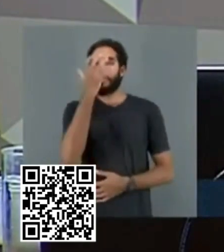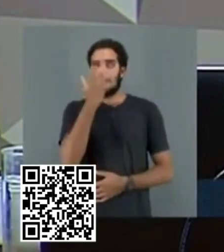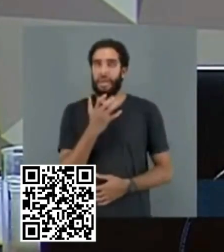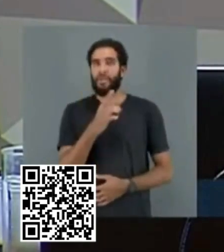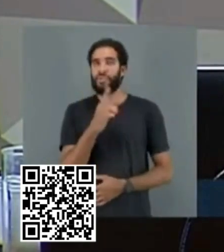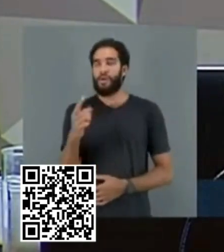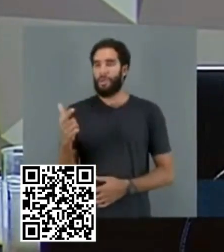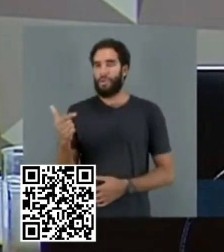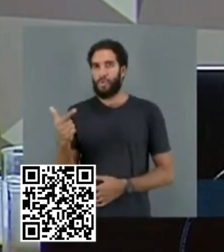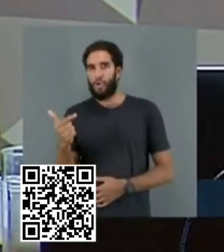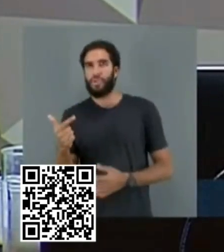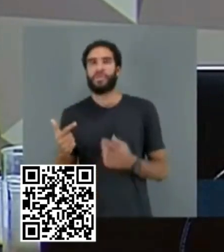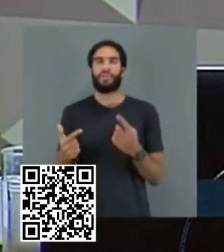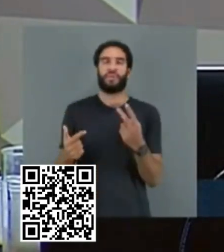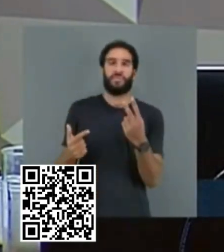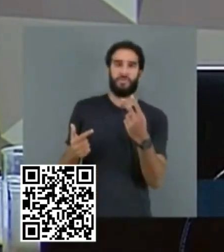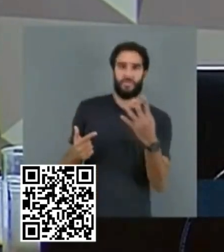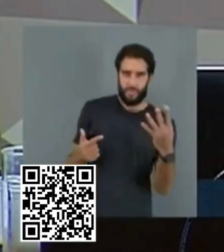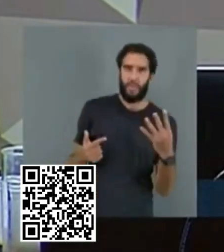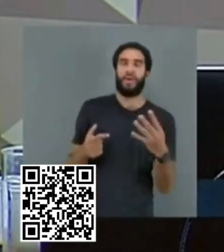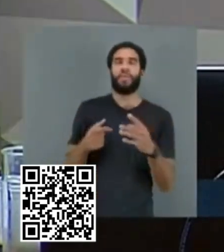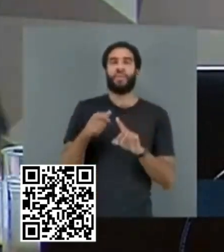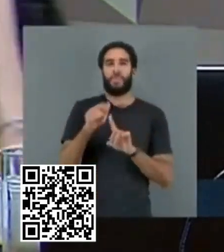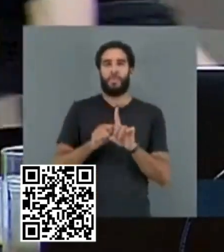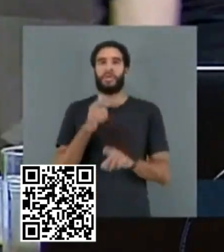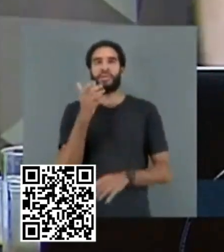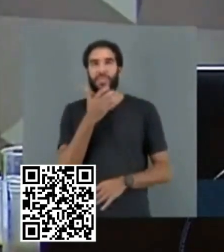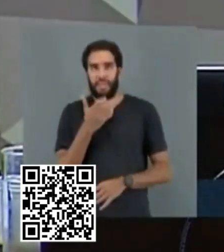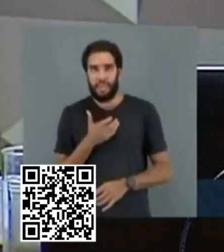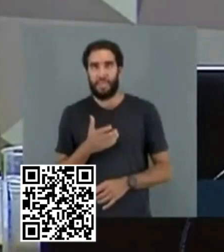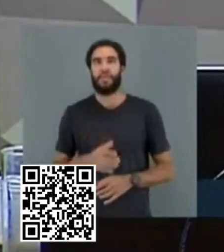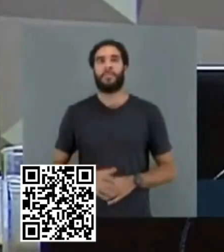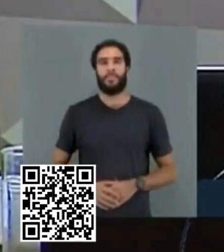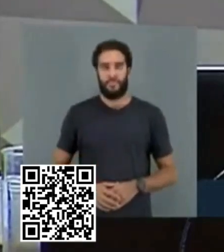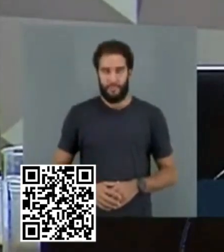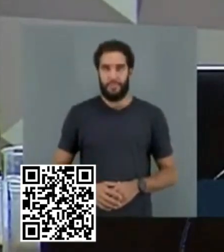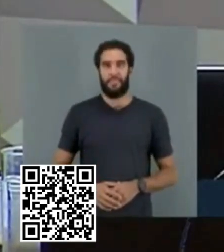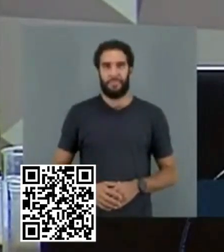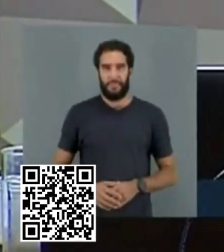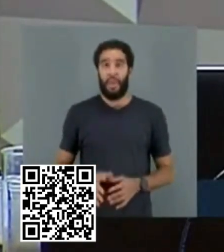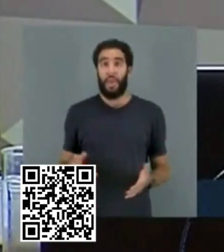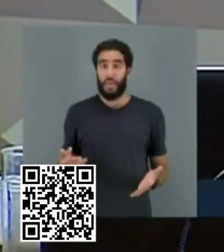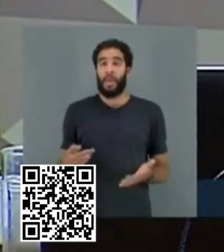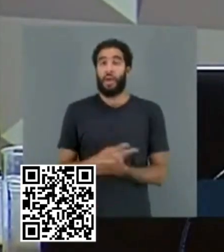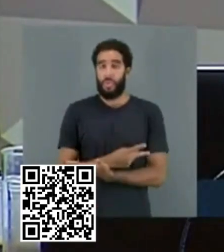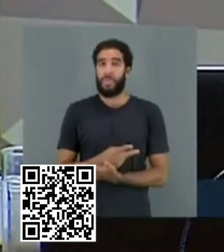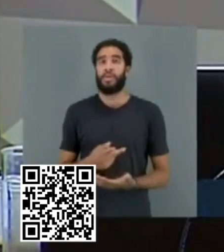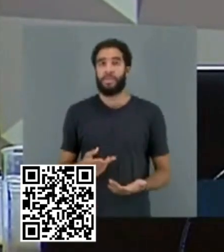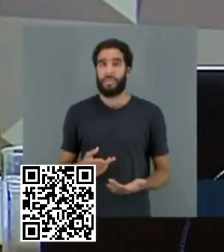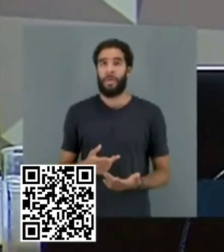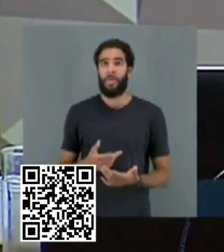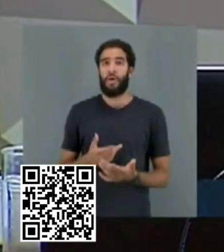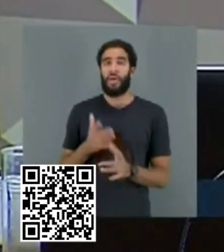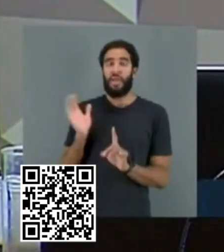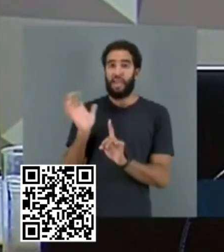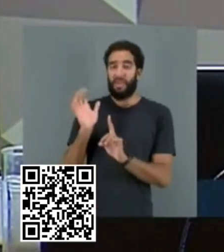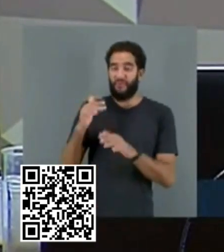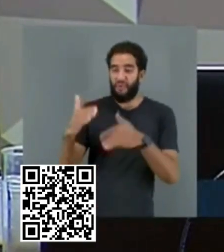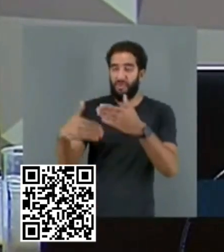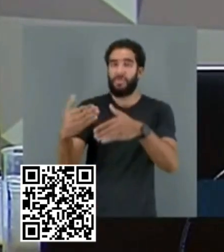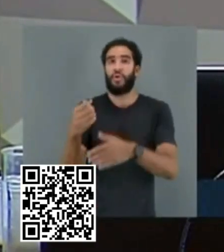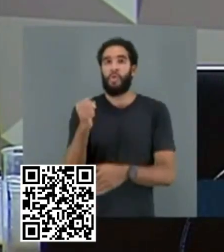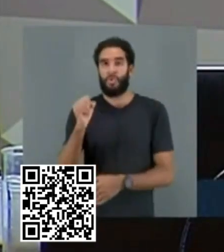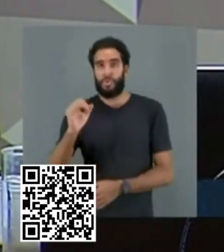dias 12 e 24 do referido mês. Ficaram eclipsados pelo impacto do 8 de janeiro e também pelo fato